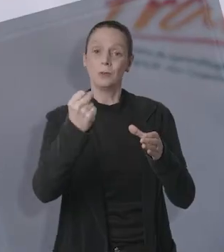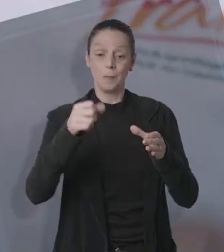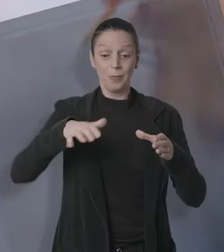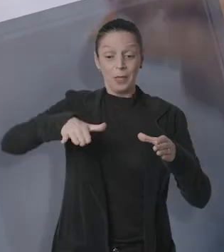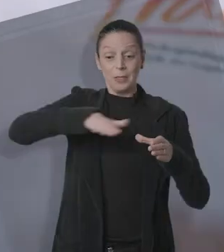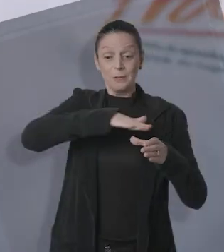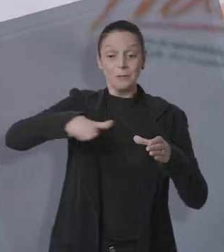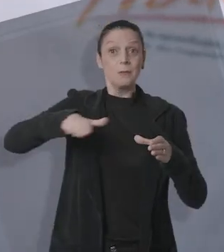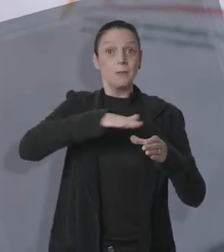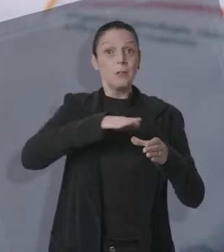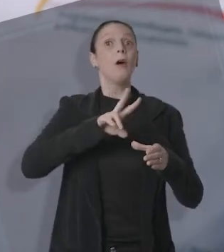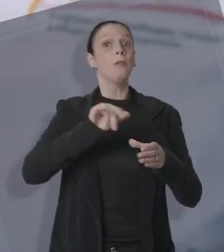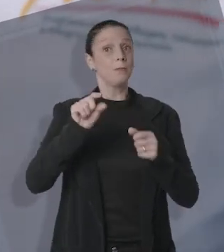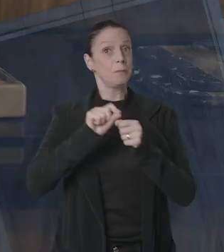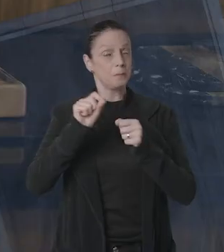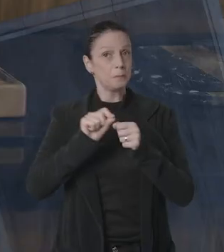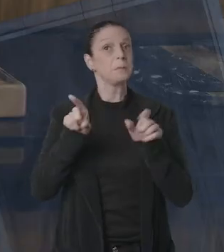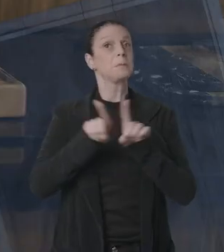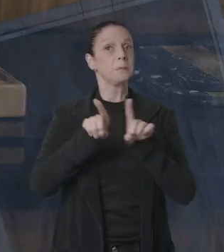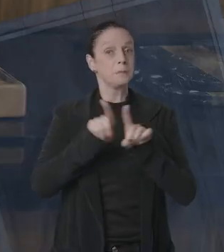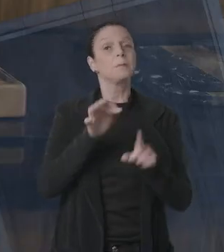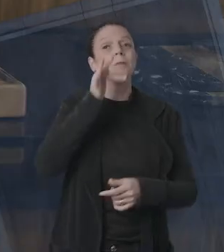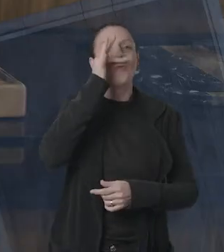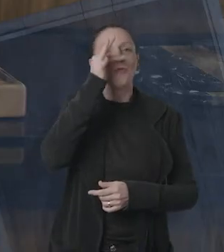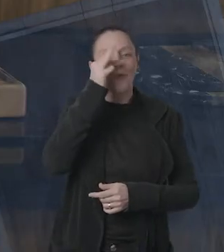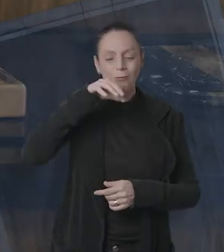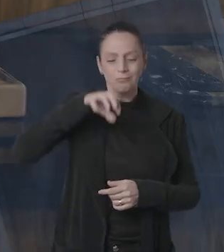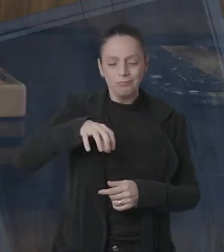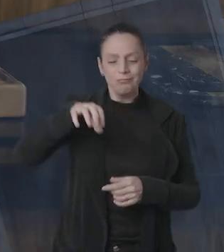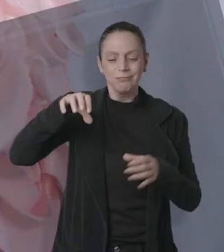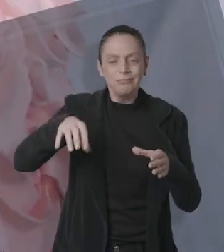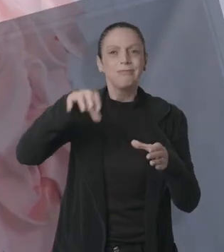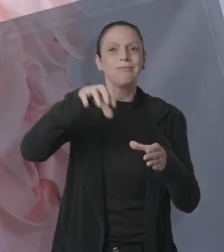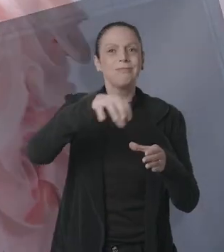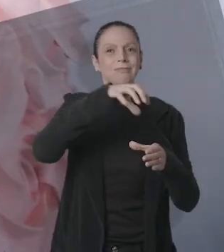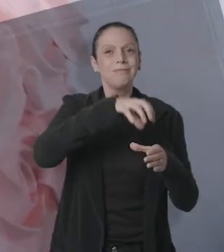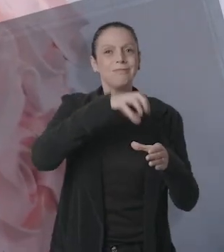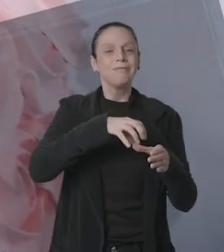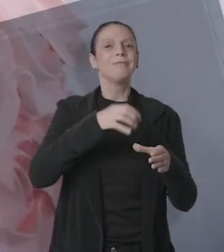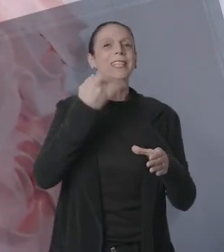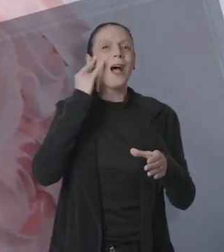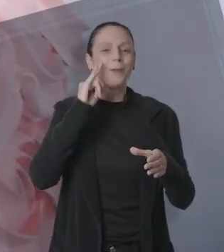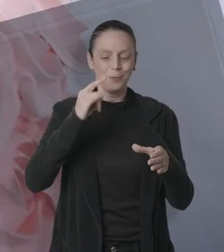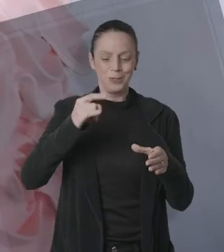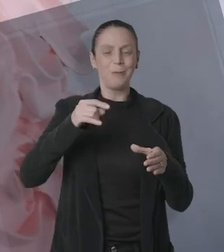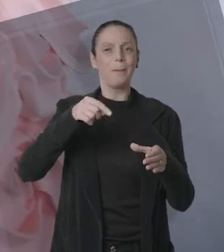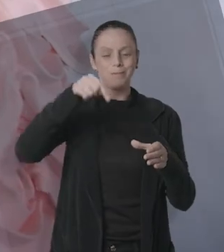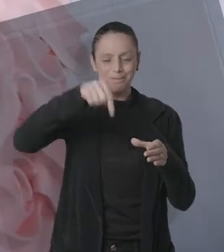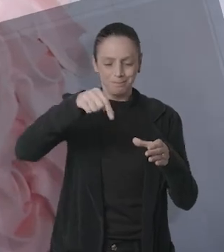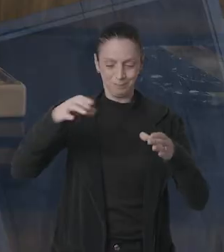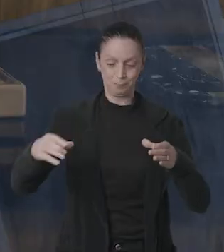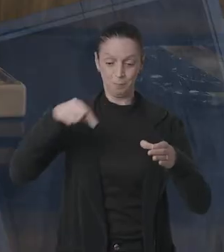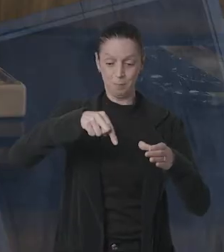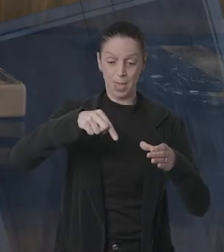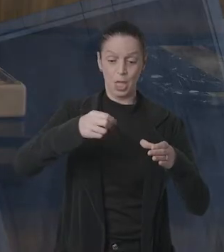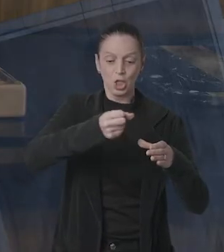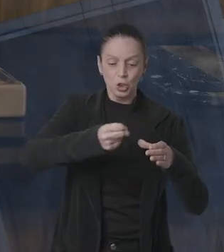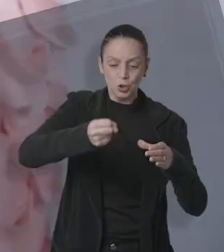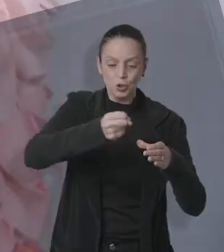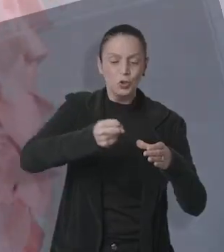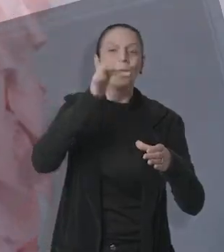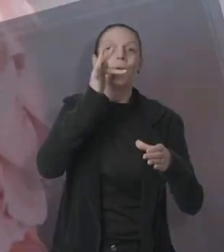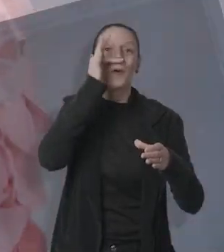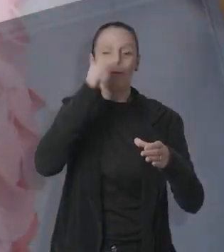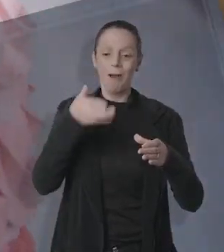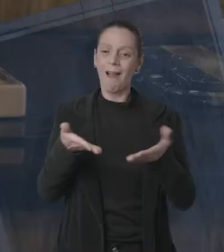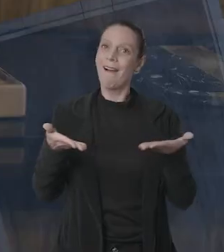E em cima a gente vai fazendo aqui as rosetas e a última no meio e tá pronto